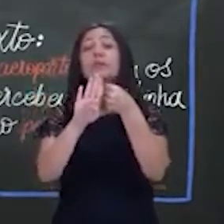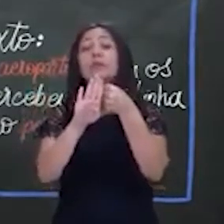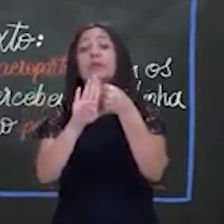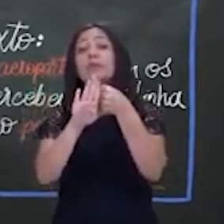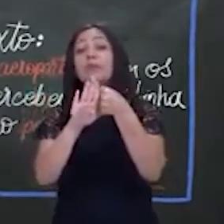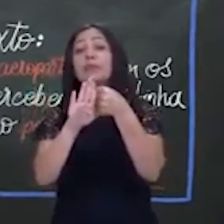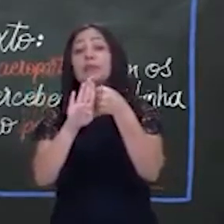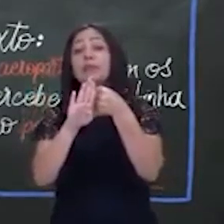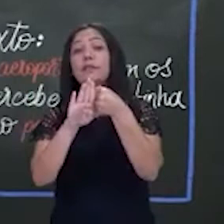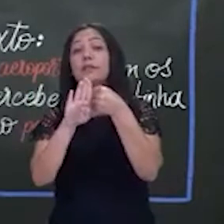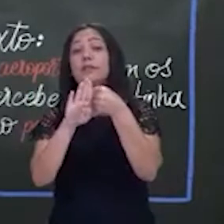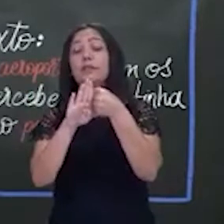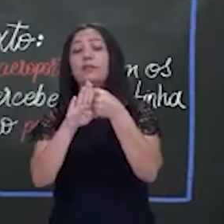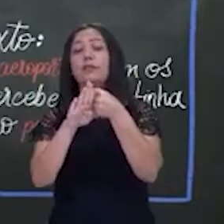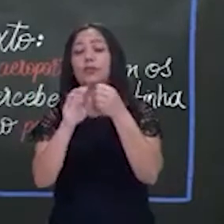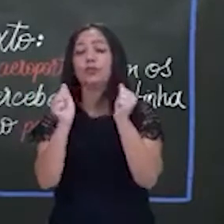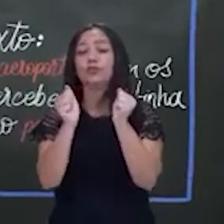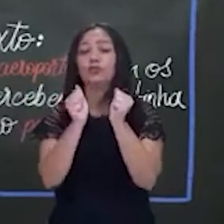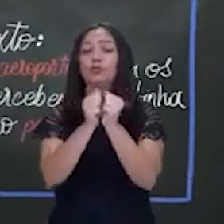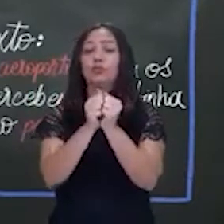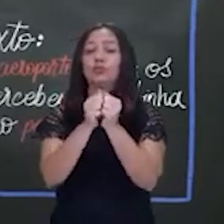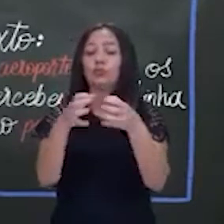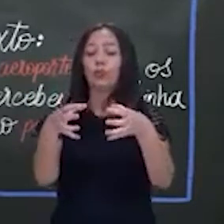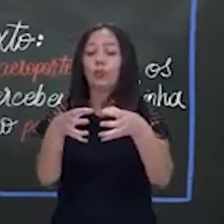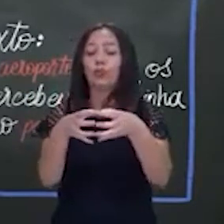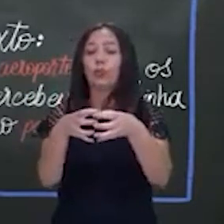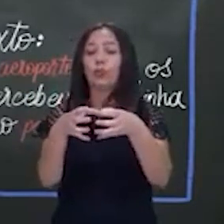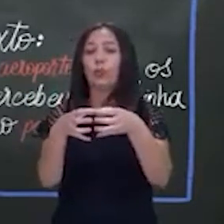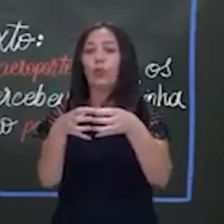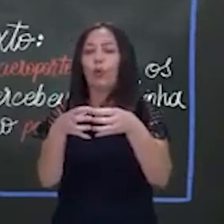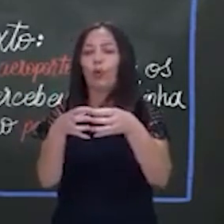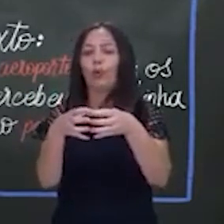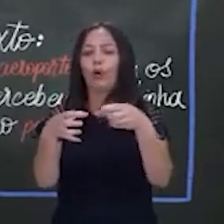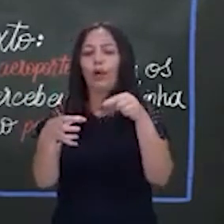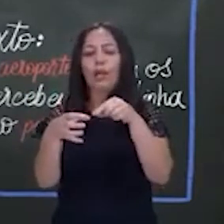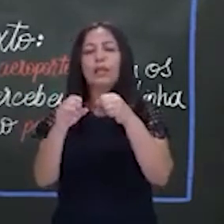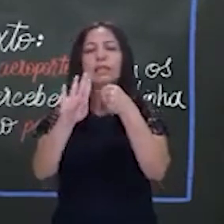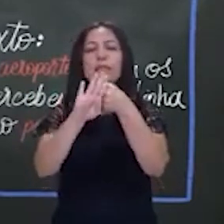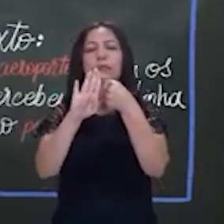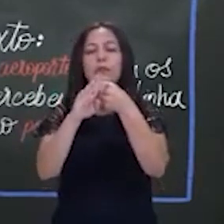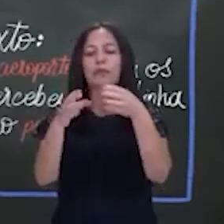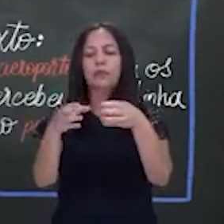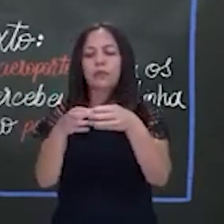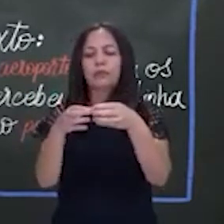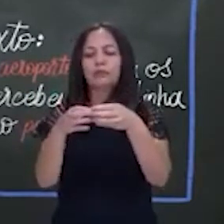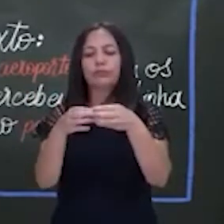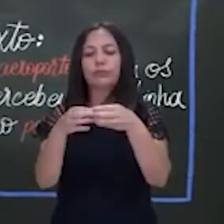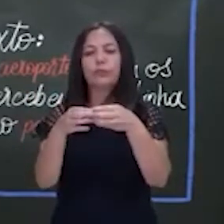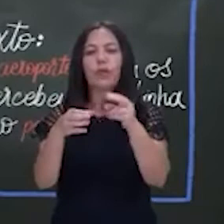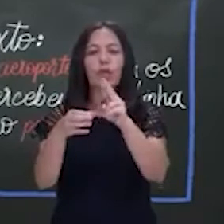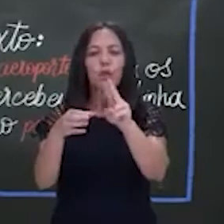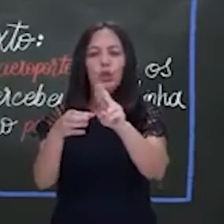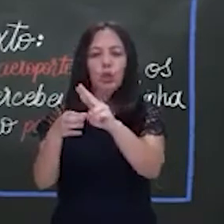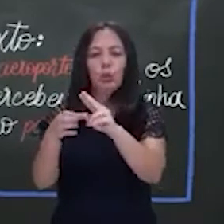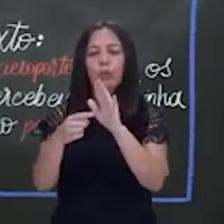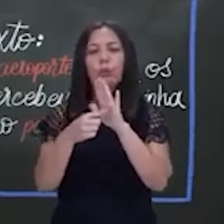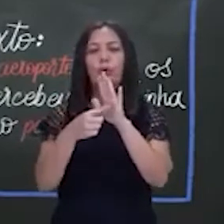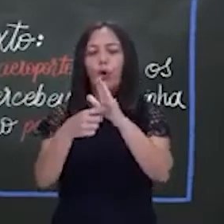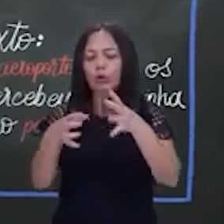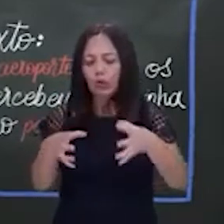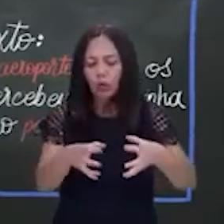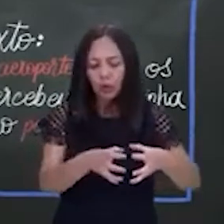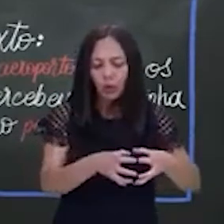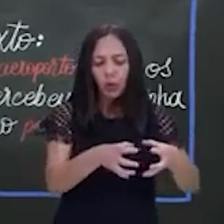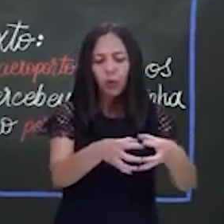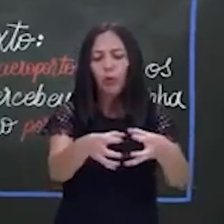substantivo coletivo é dar nomes a palavras, a ideias que dão uma ideia de grupo. Por exemplo, o substantivo enxame, ele representa